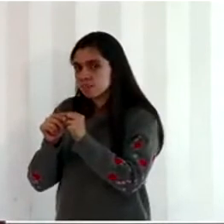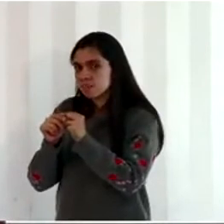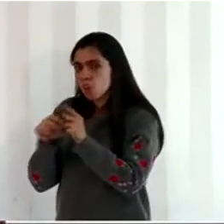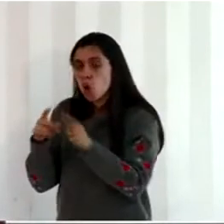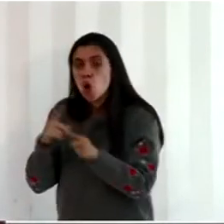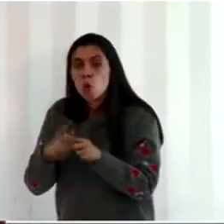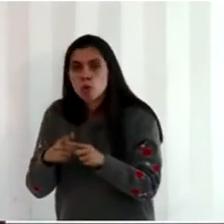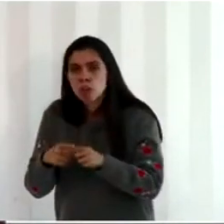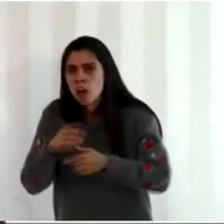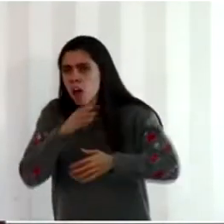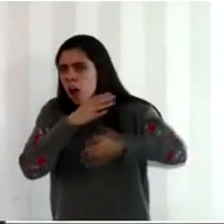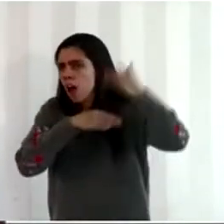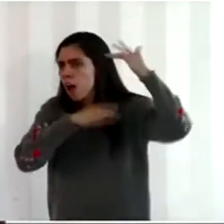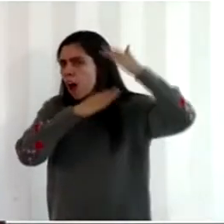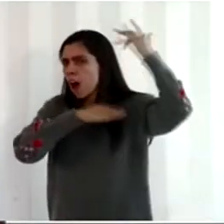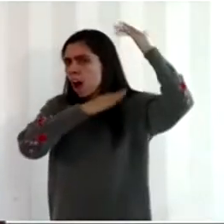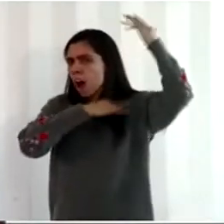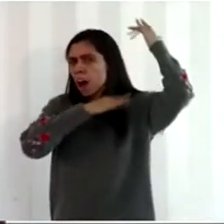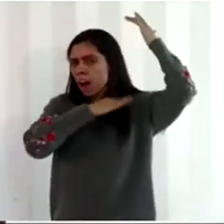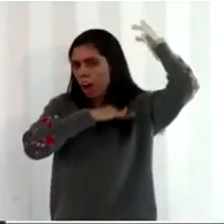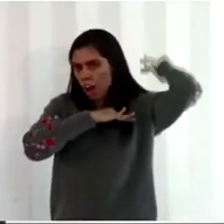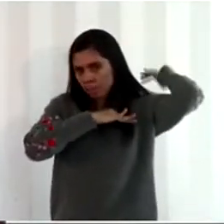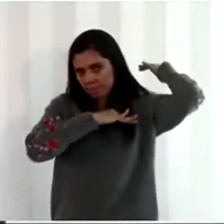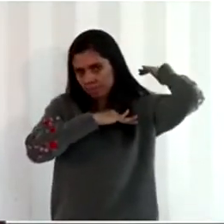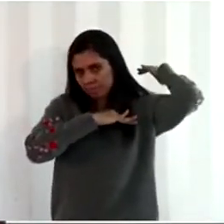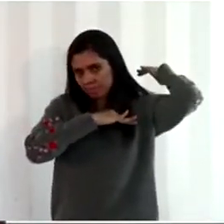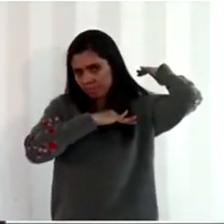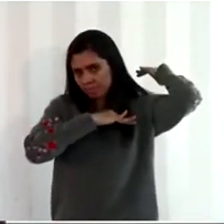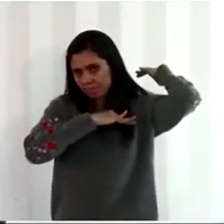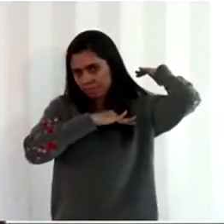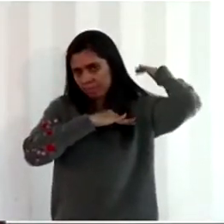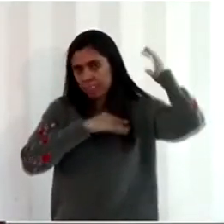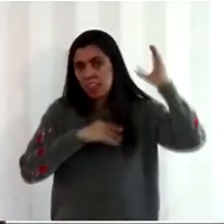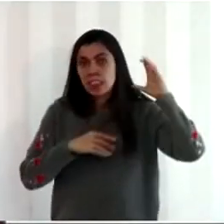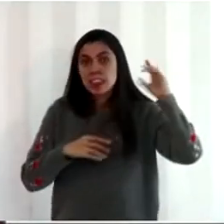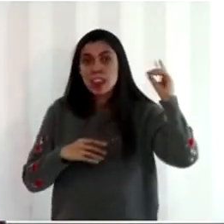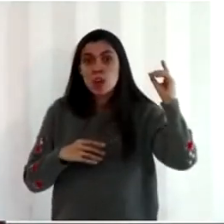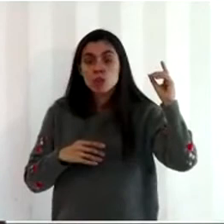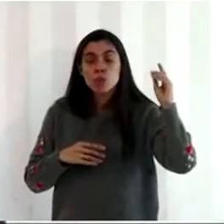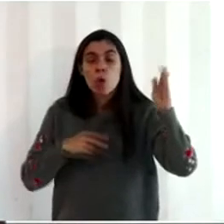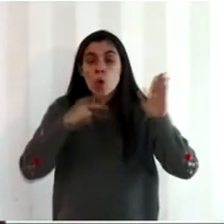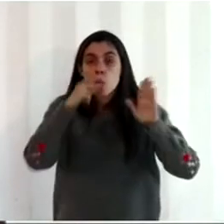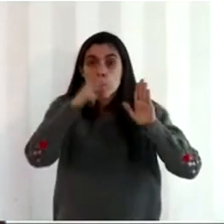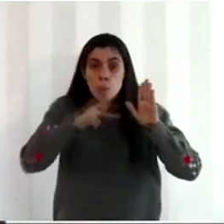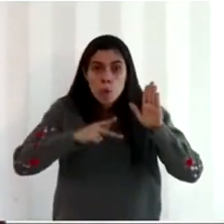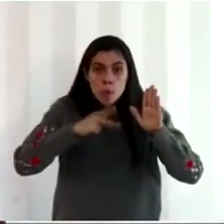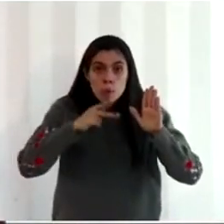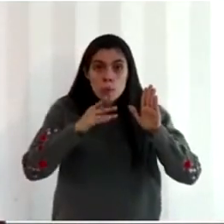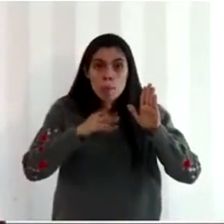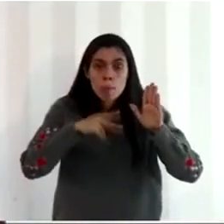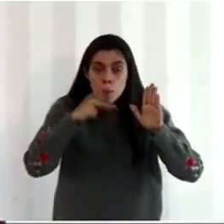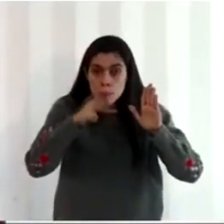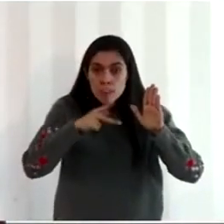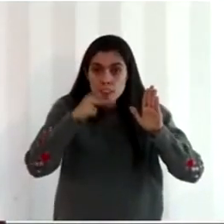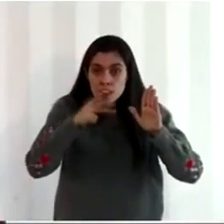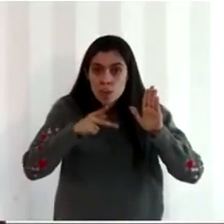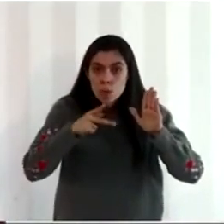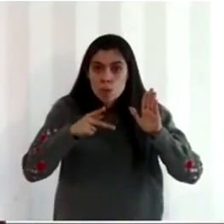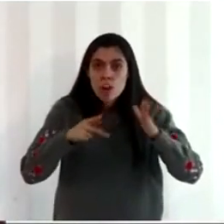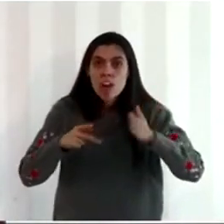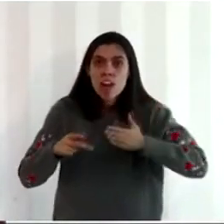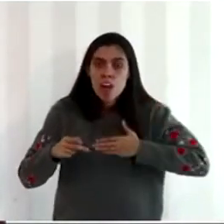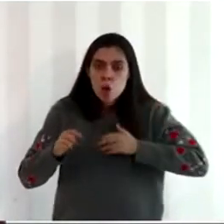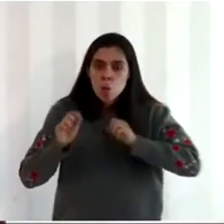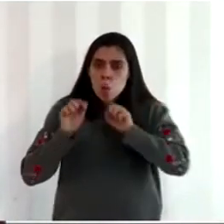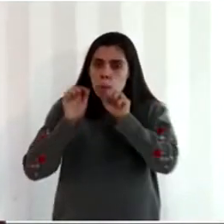nós aguardamos a volta gloriosa do Rei dos Reis. Ele está voltando para buscar a igreja. Portanto, irmãos, ainda que